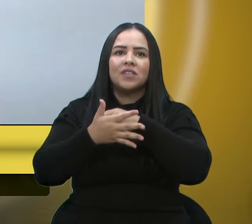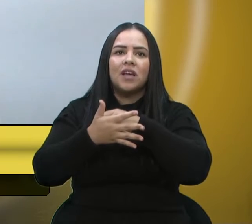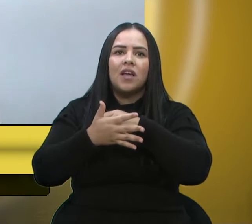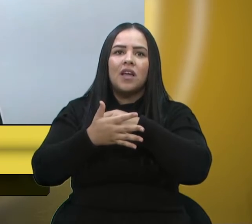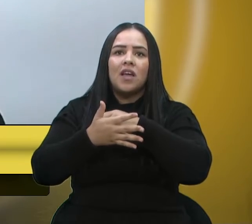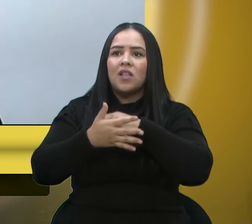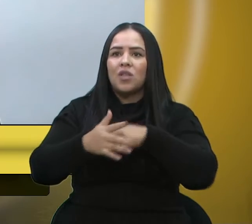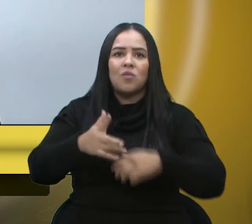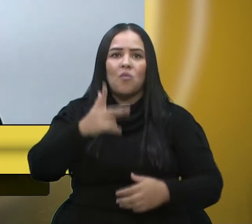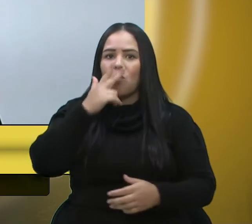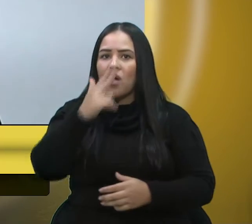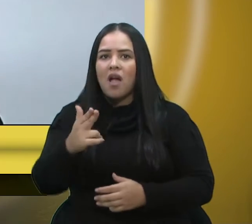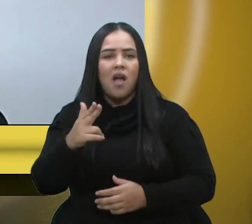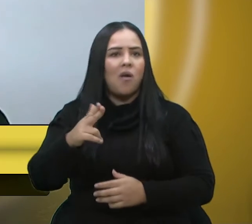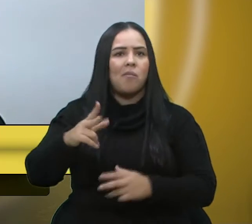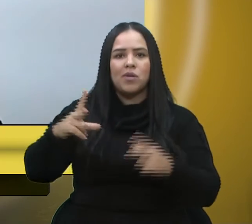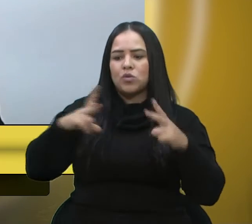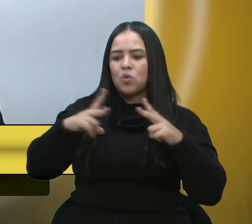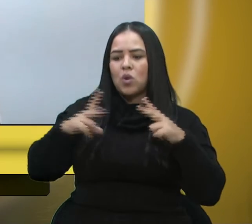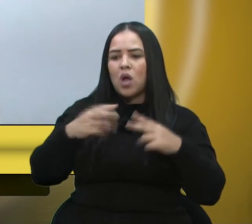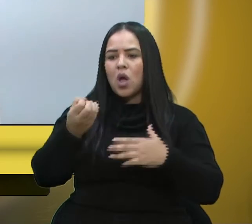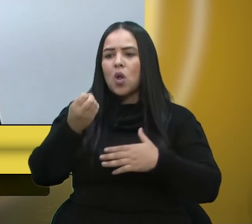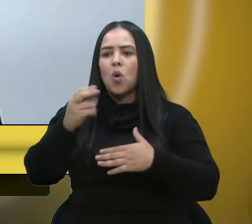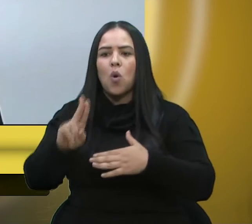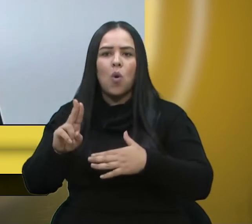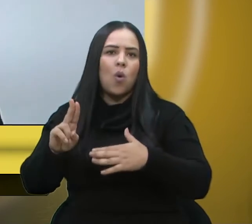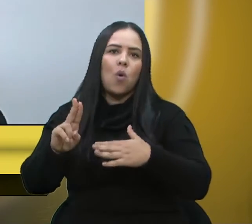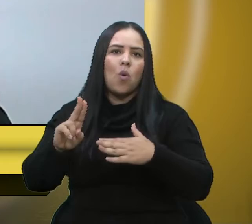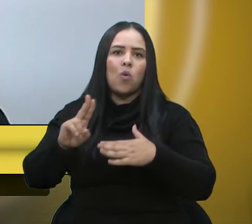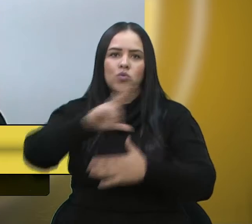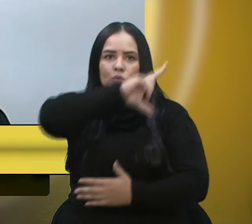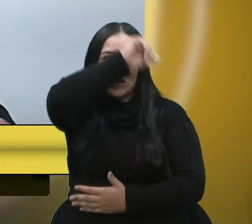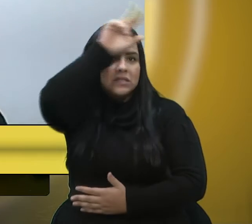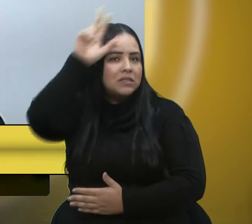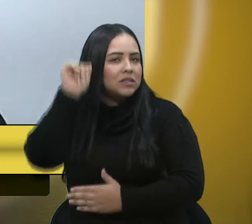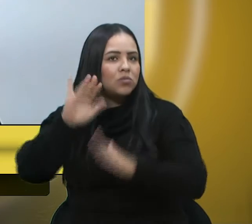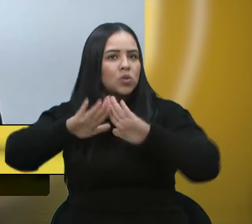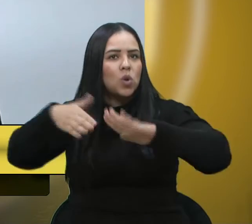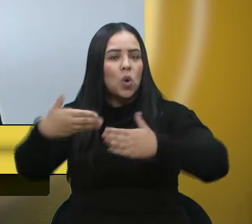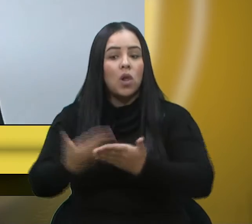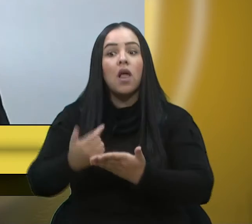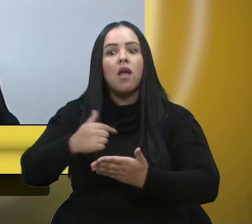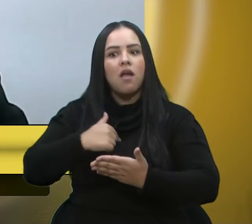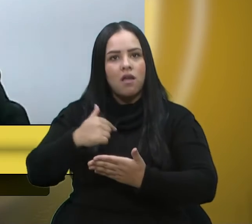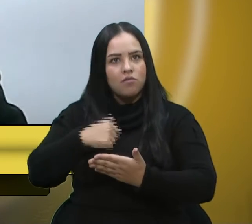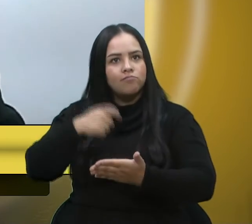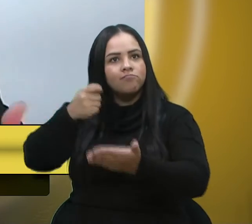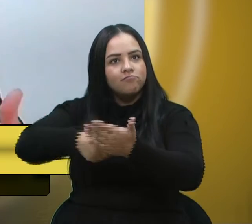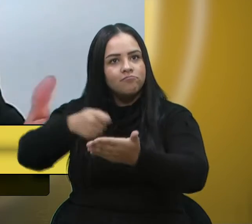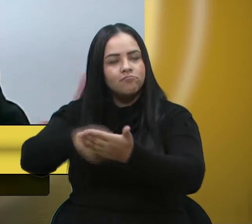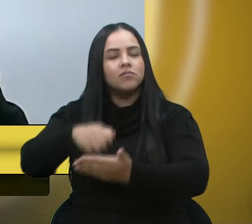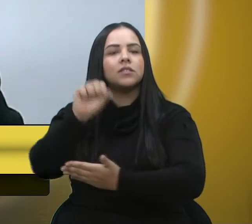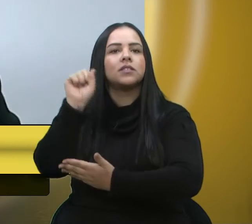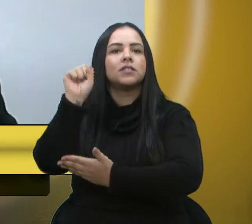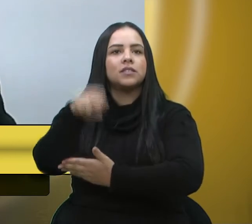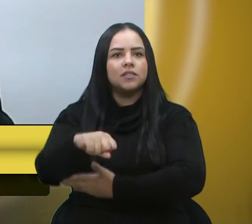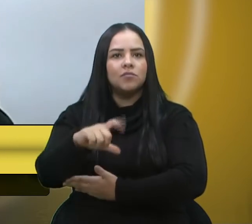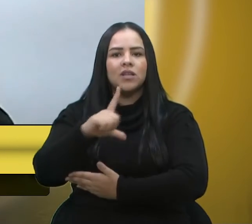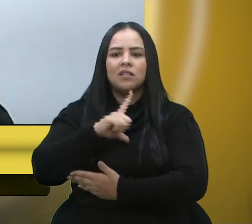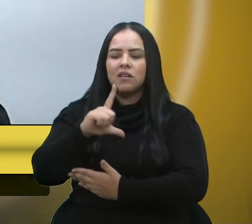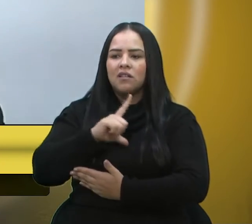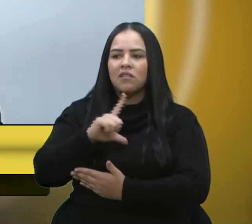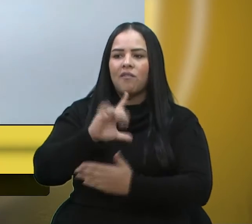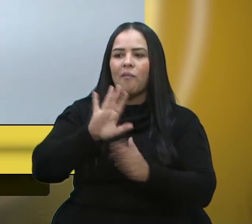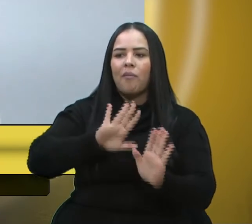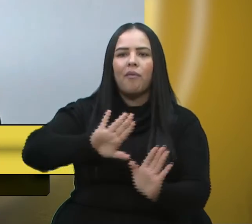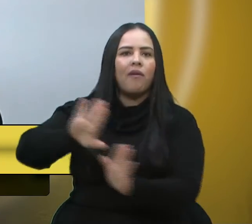particulares, tanto particulares como públicas. Então, eu defendo, sim, esse jogo de empurra entre